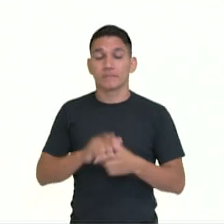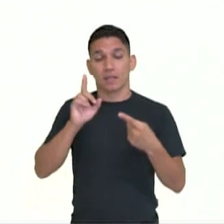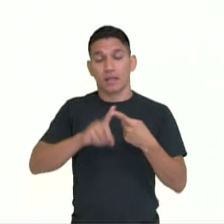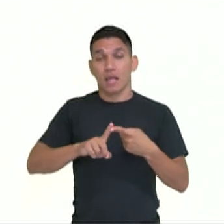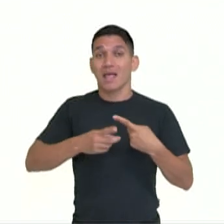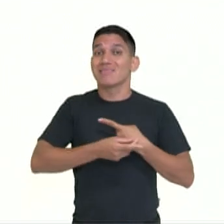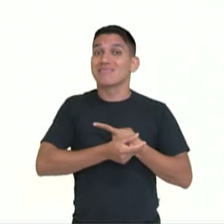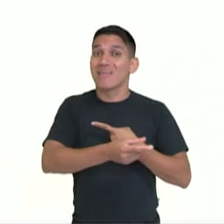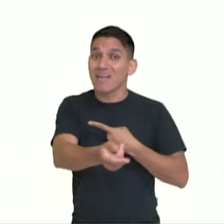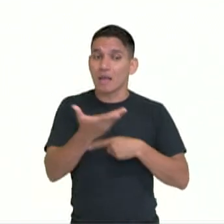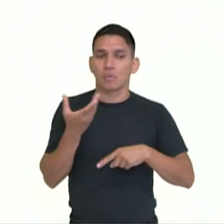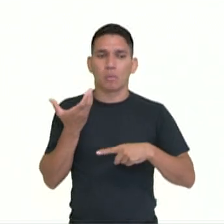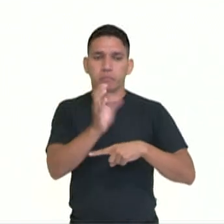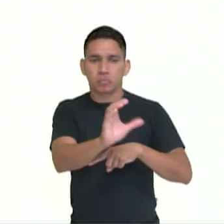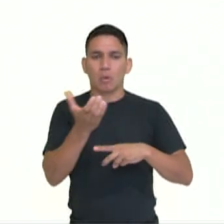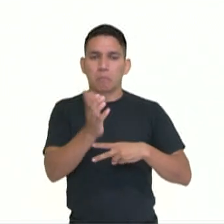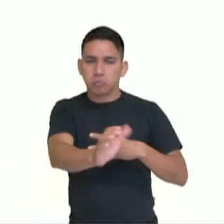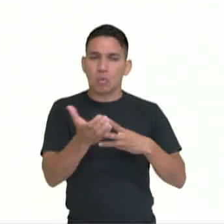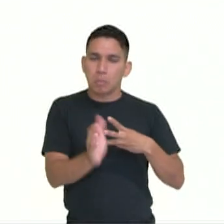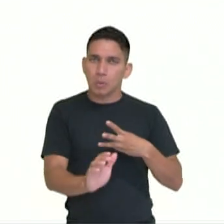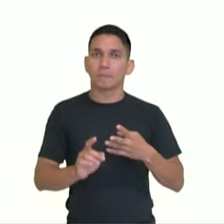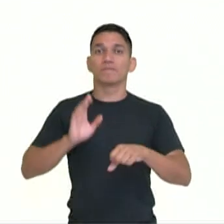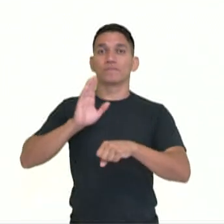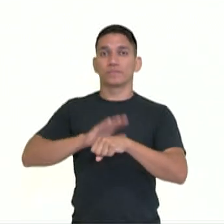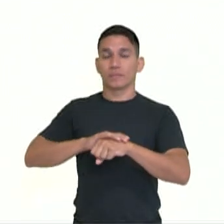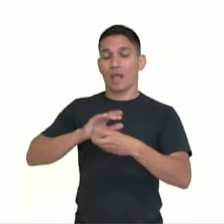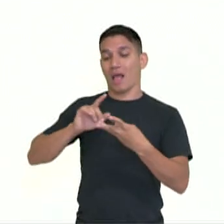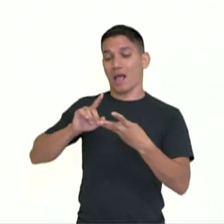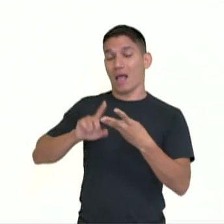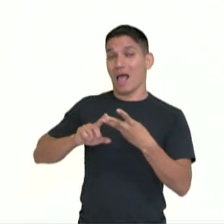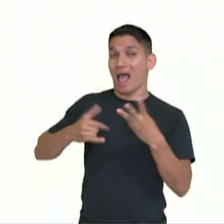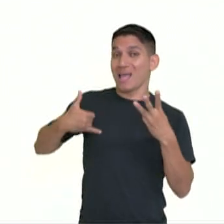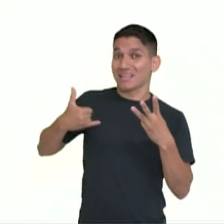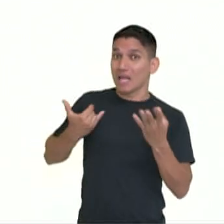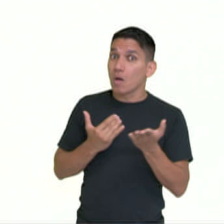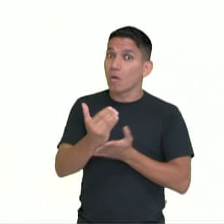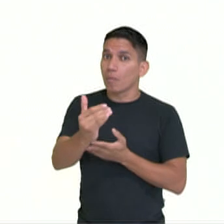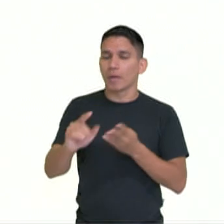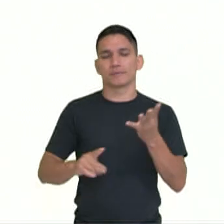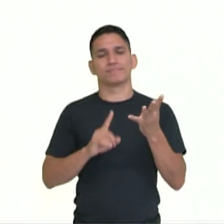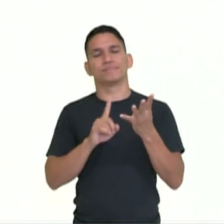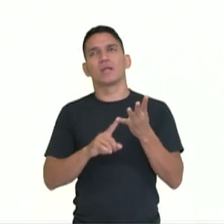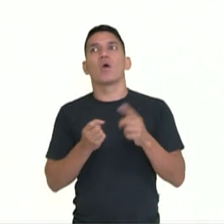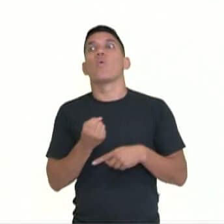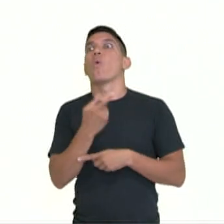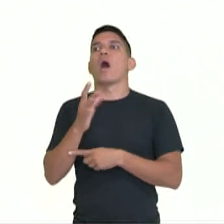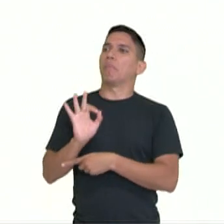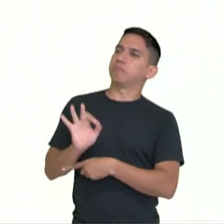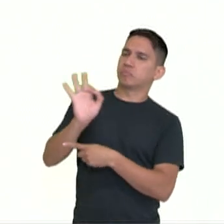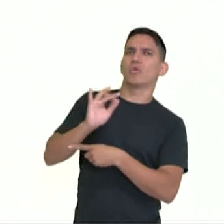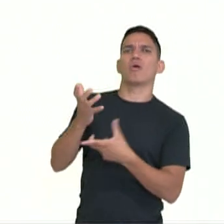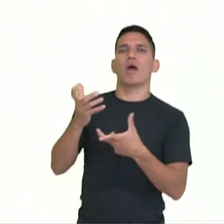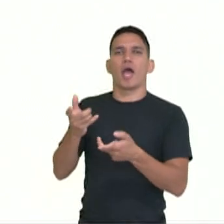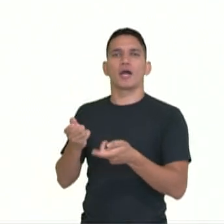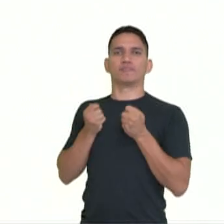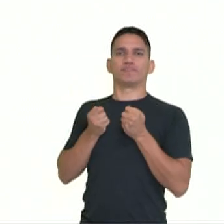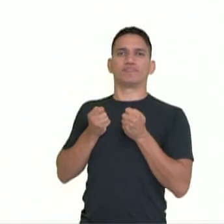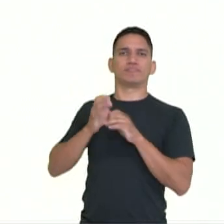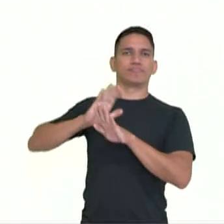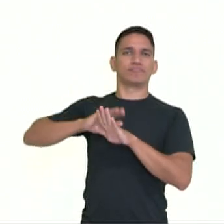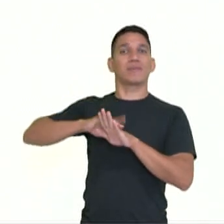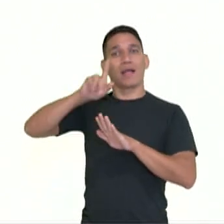contribuição, a idade na onde a gente começa e o percentual que eu quero economizar, ou seja, fazer